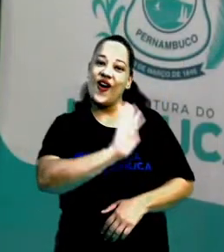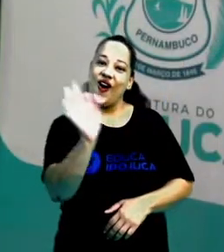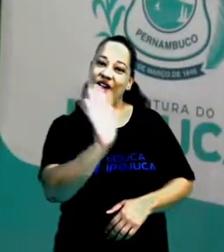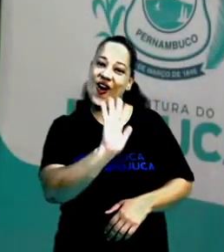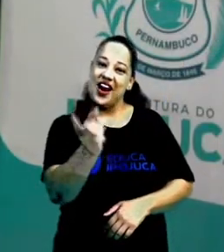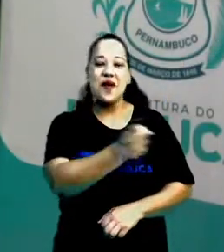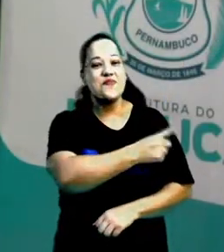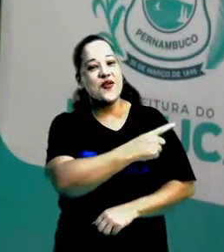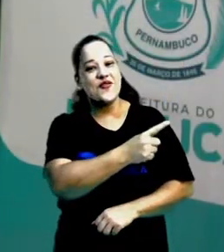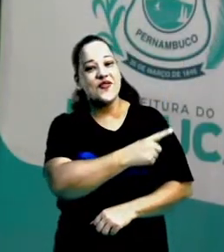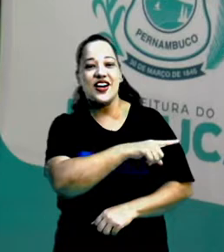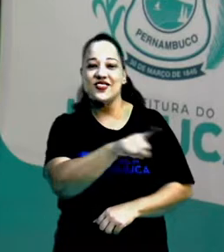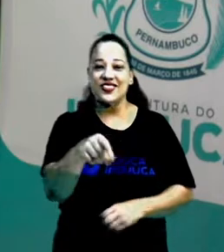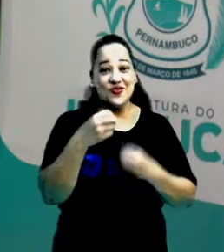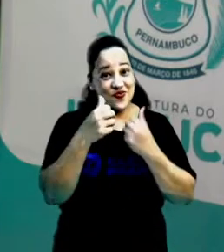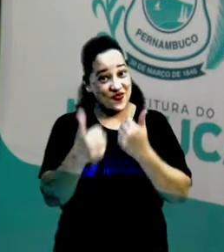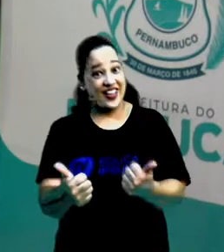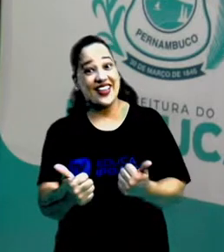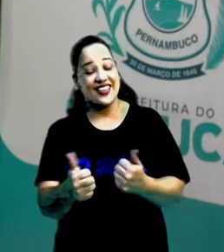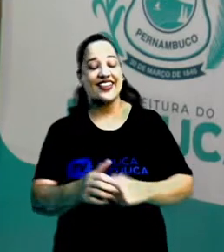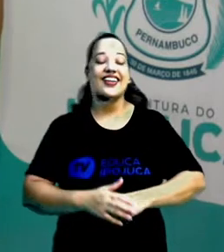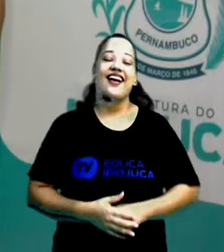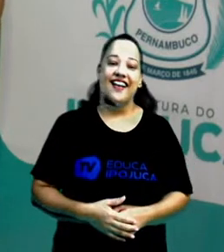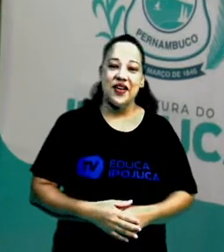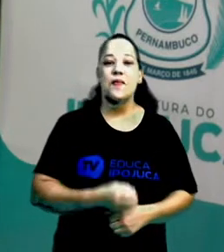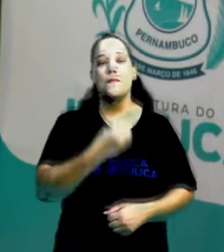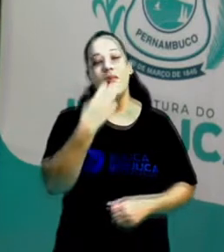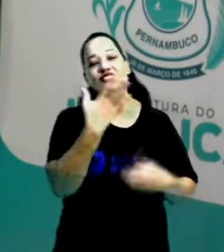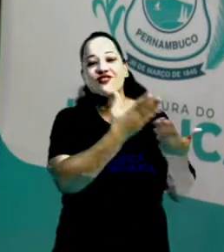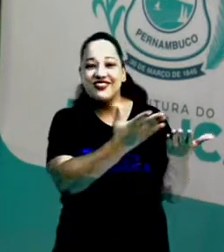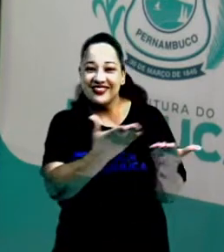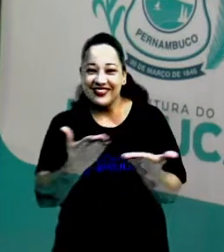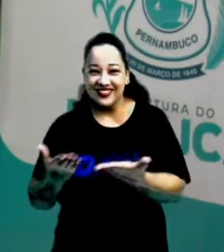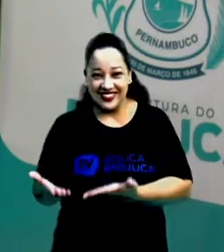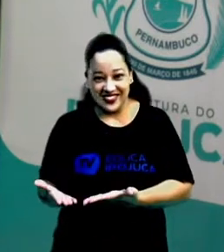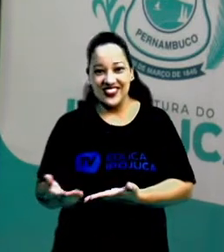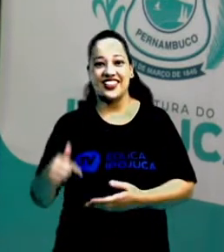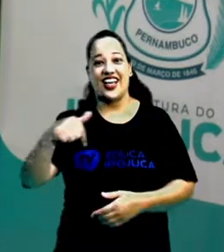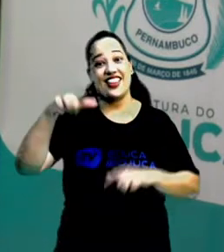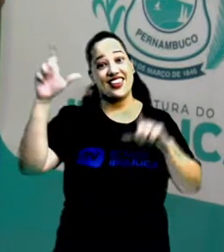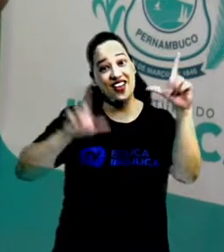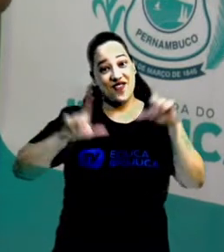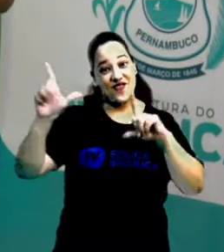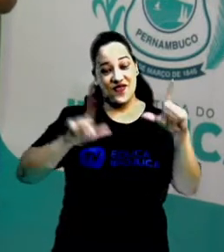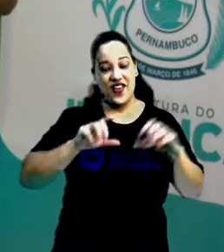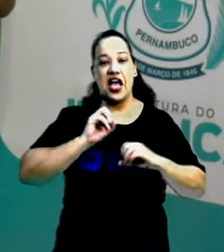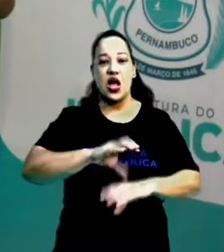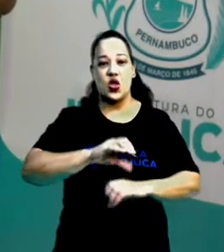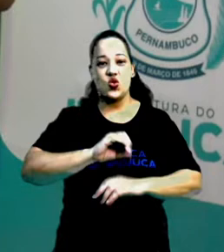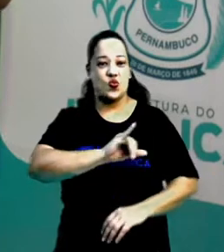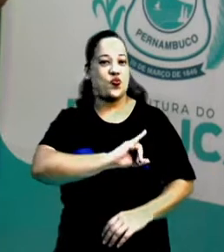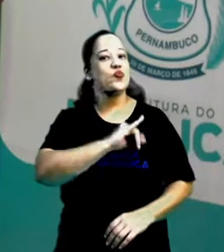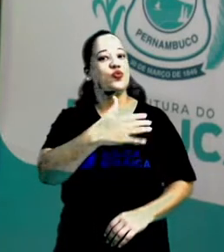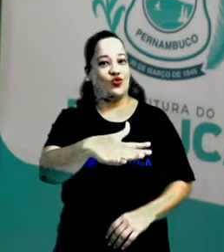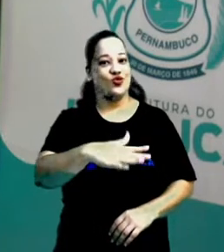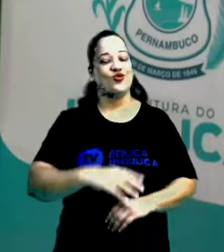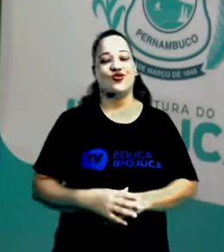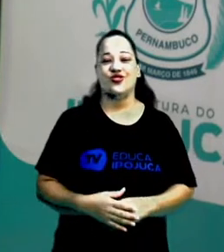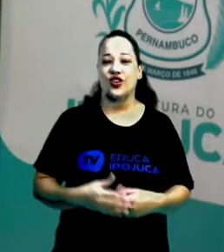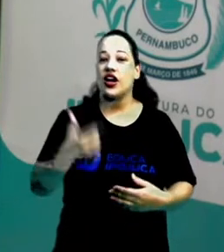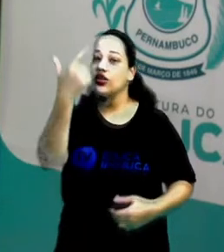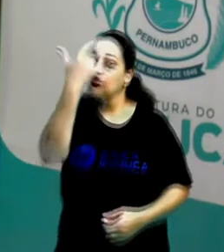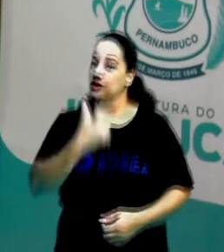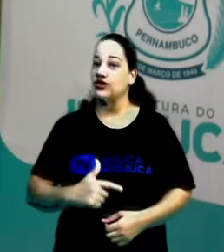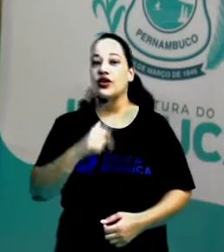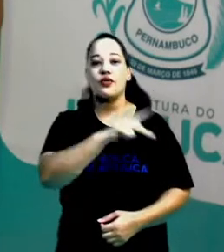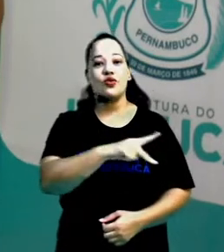Olá, primeiro ano, tudo bem com vocês? Sejam todos bem-vindos à TV Educa Ipojuca. Eu